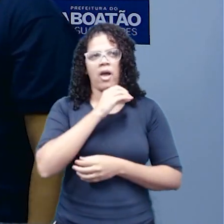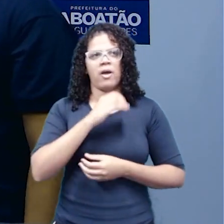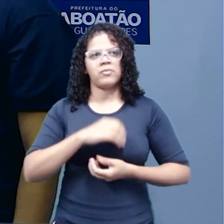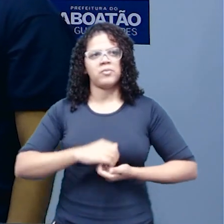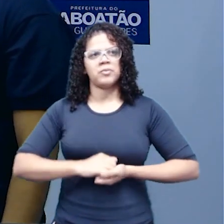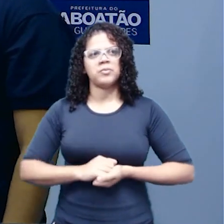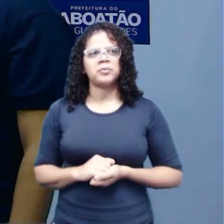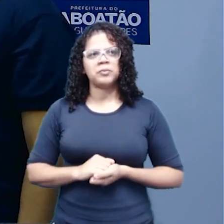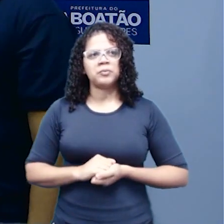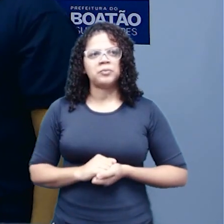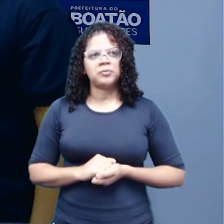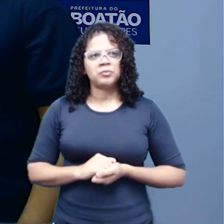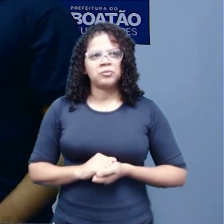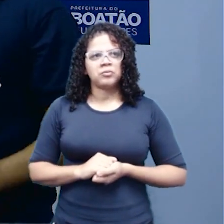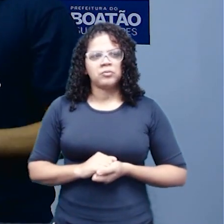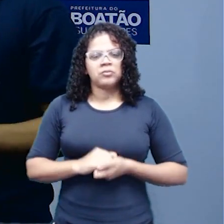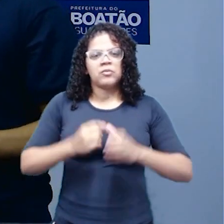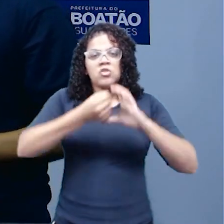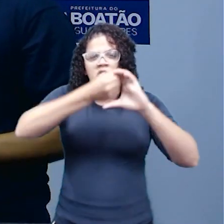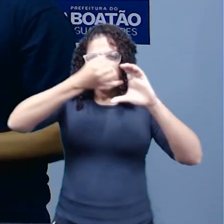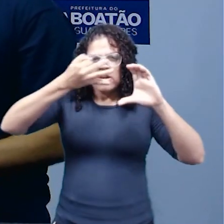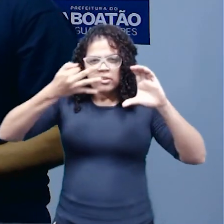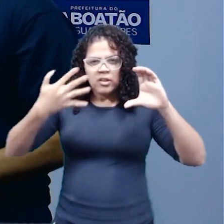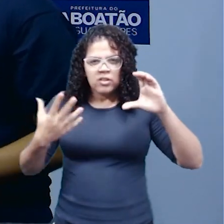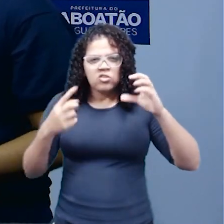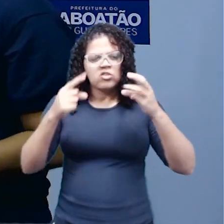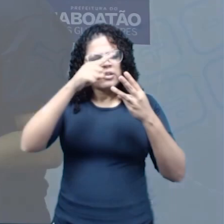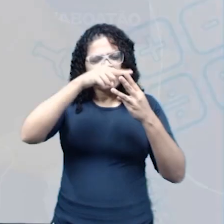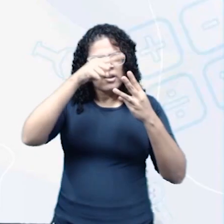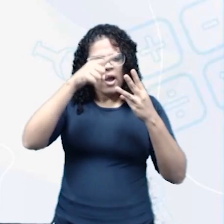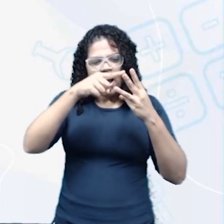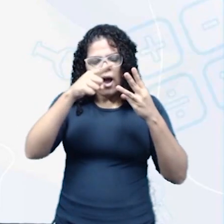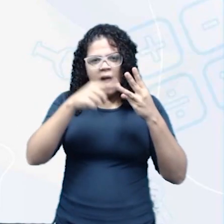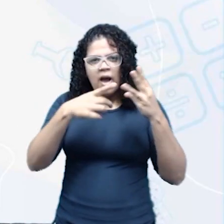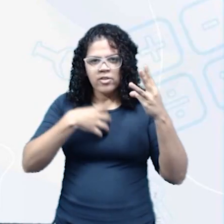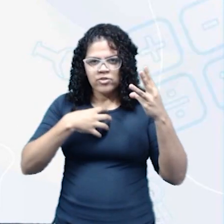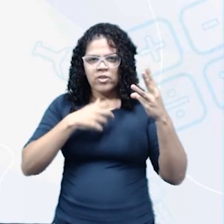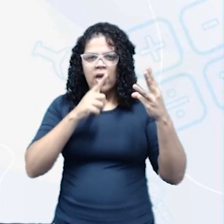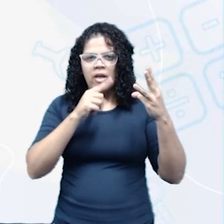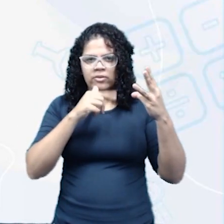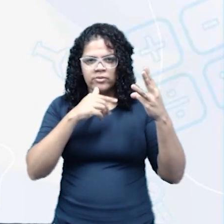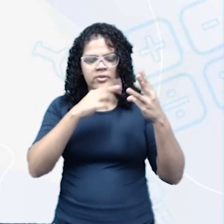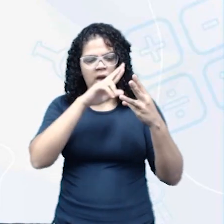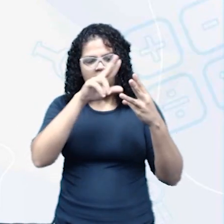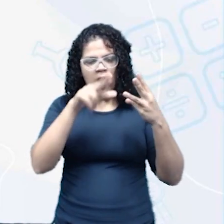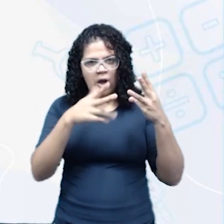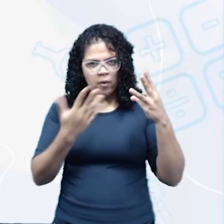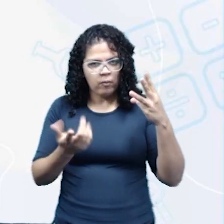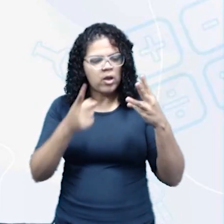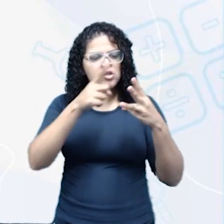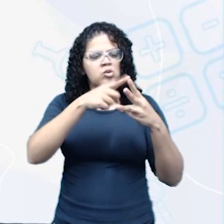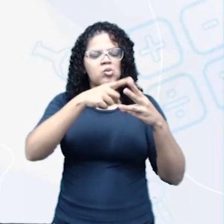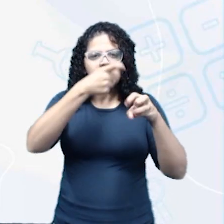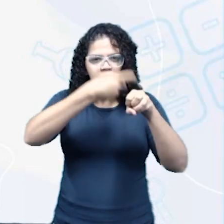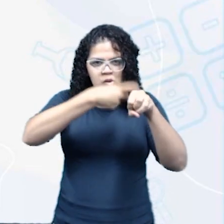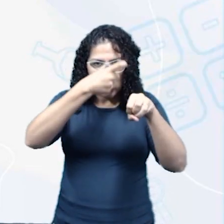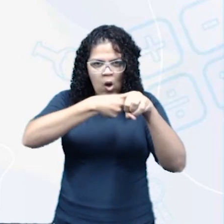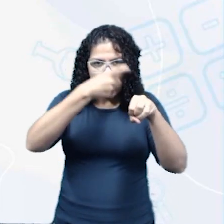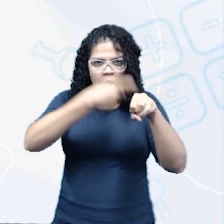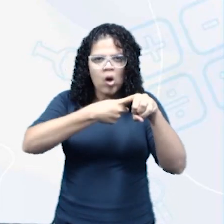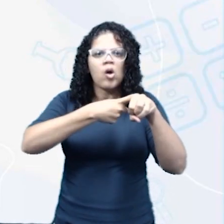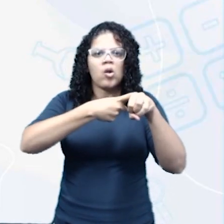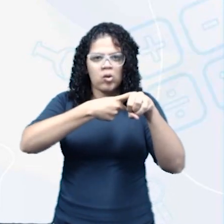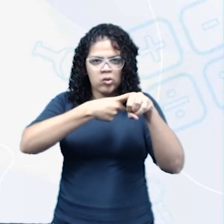quais são as características de cada estado físico. No estado físico sólido, as matérias têm volume e